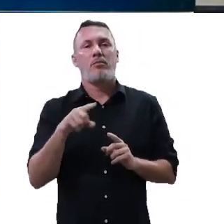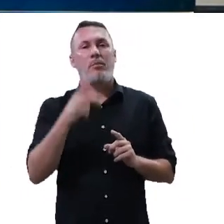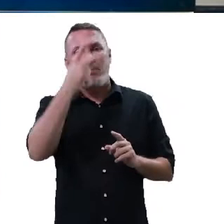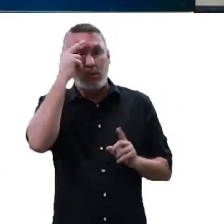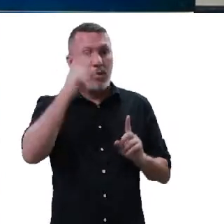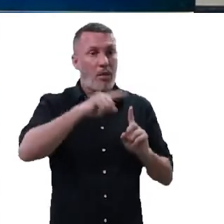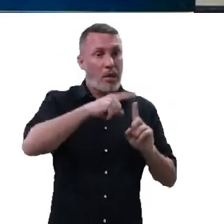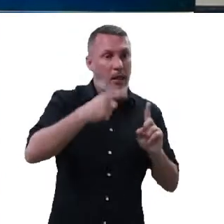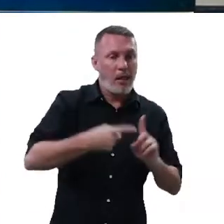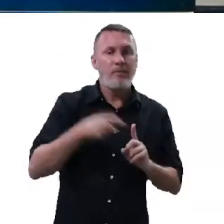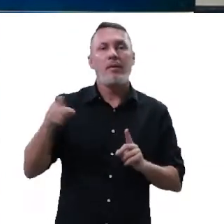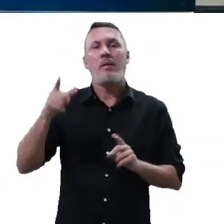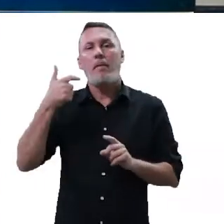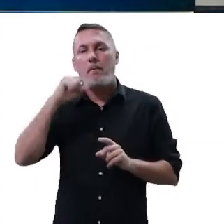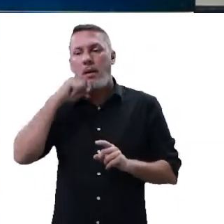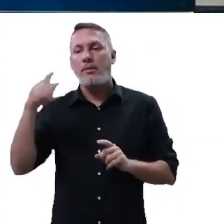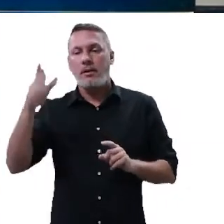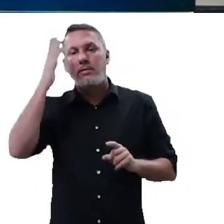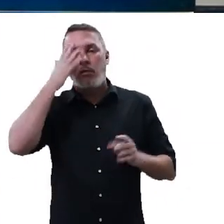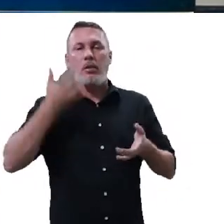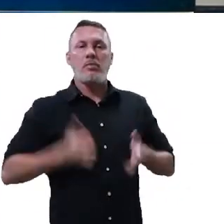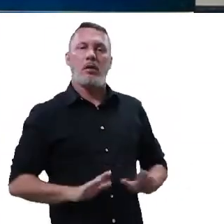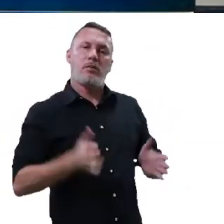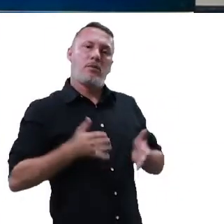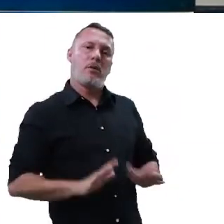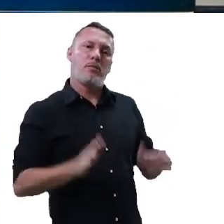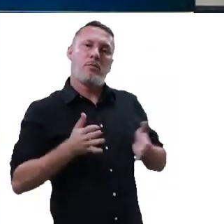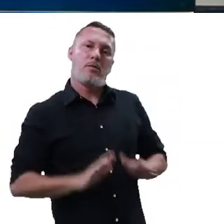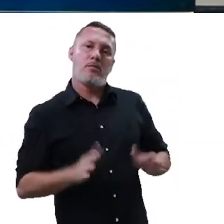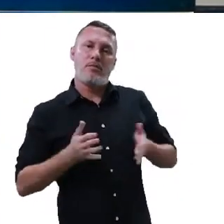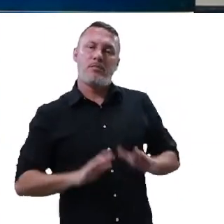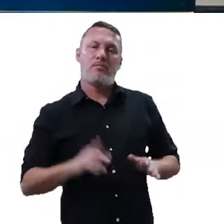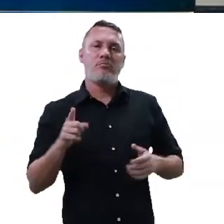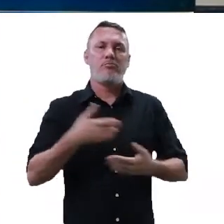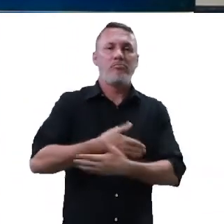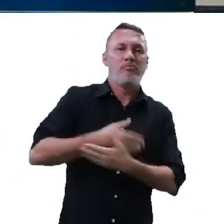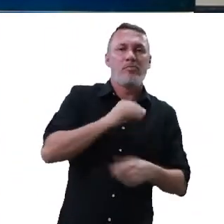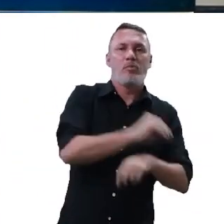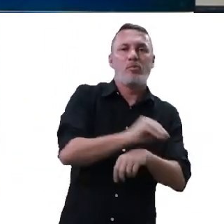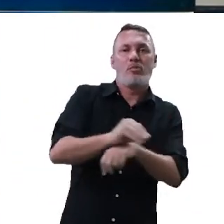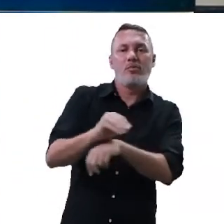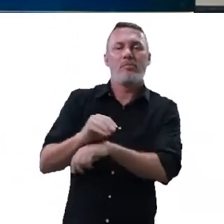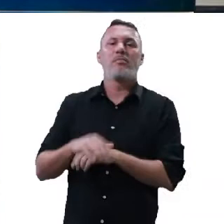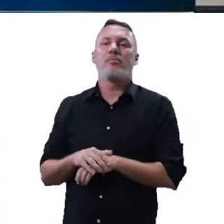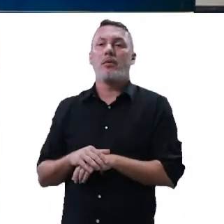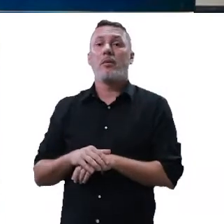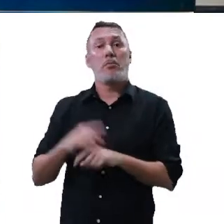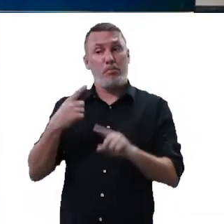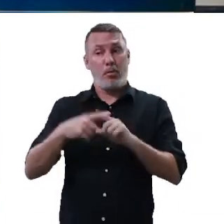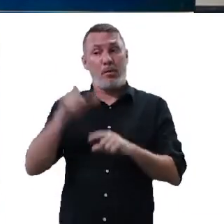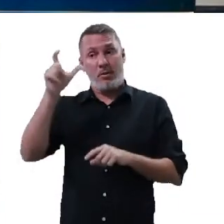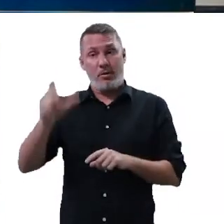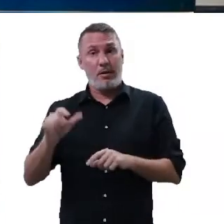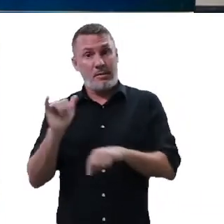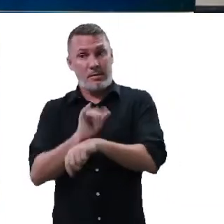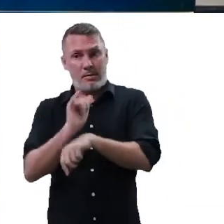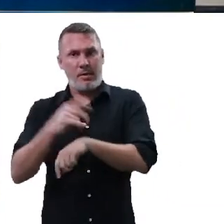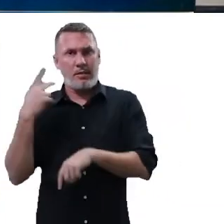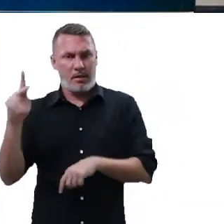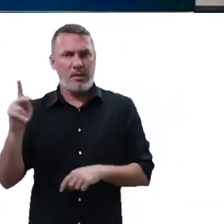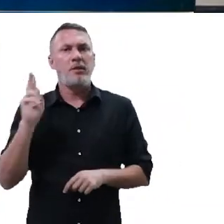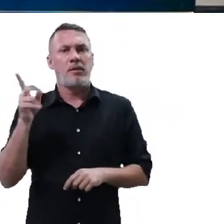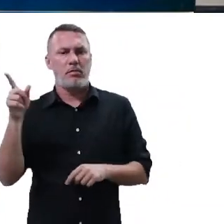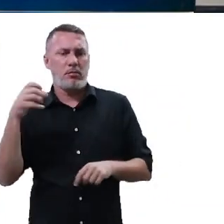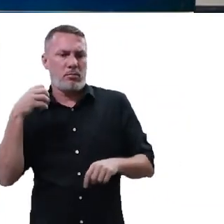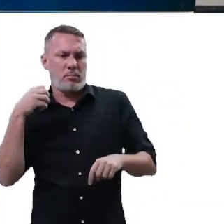Então Sócrates, no primeiro momento, ele desestabilizava os oponentes, ele fazia com que essas